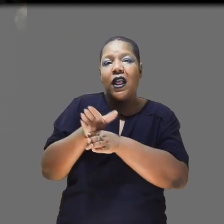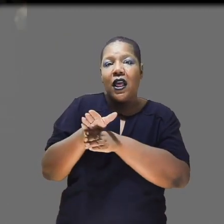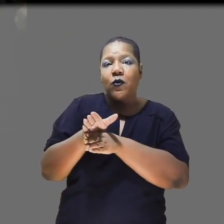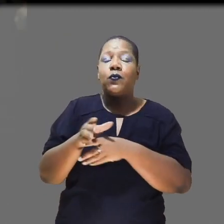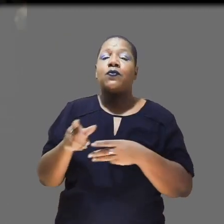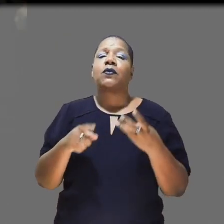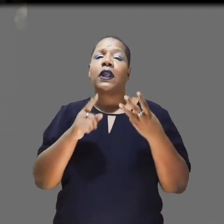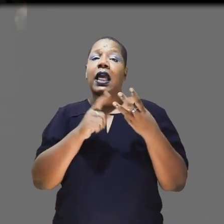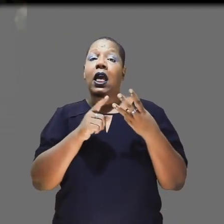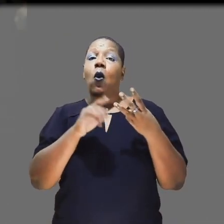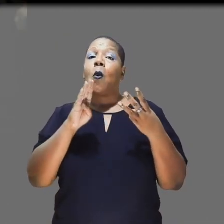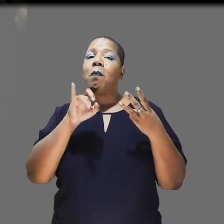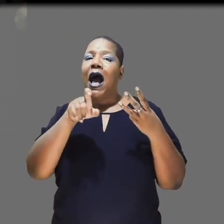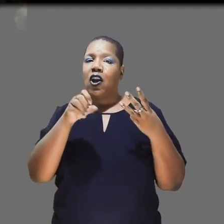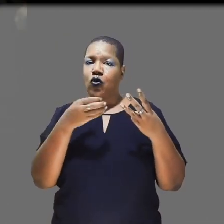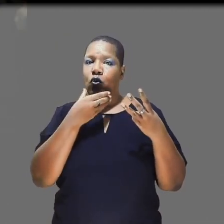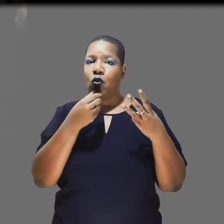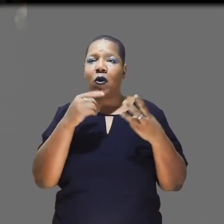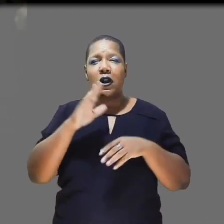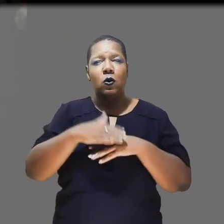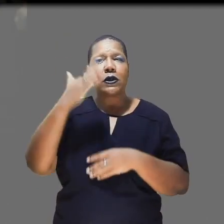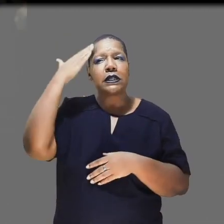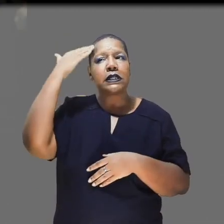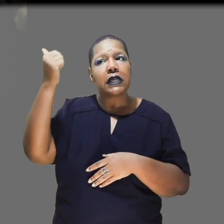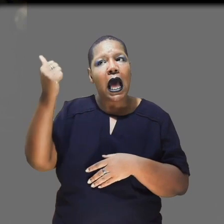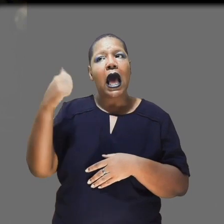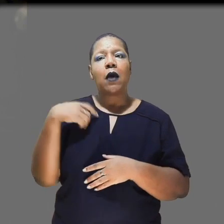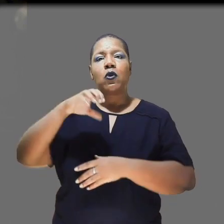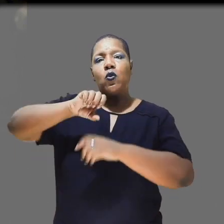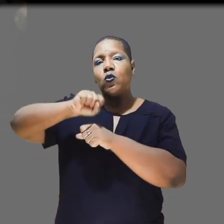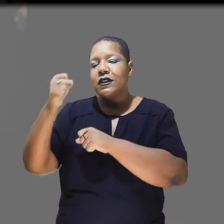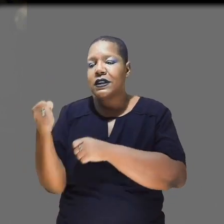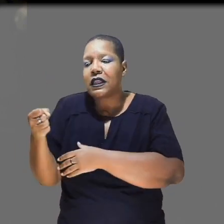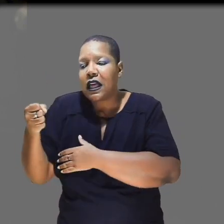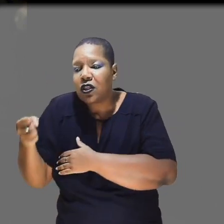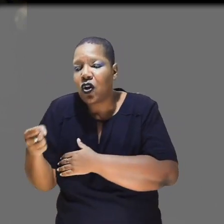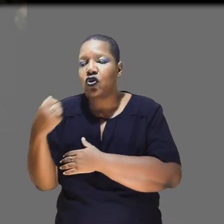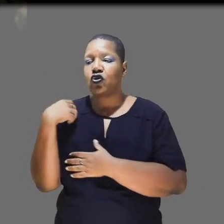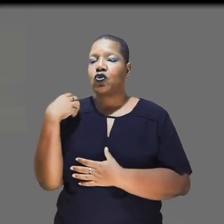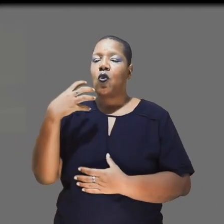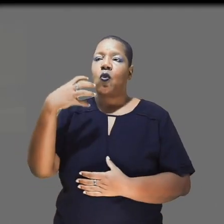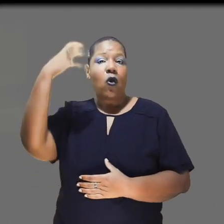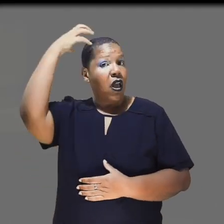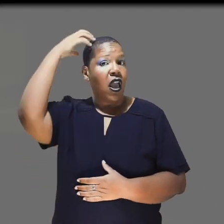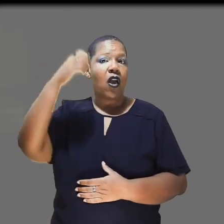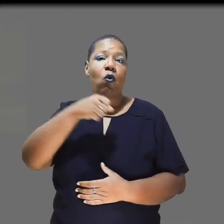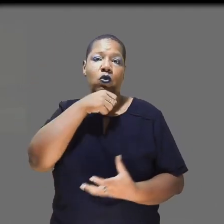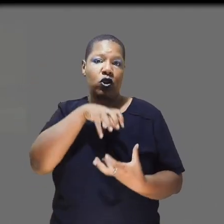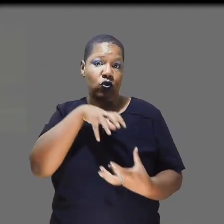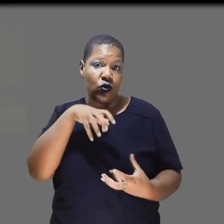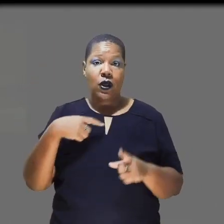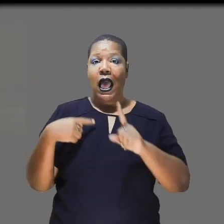baixo, frequentemente representando um sábio, pode ser um sacerdote, um rei ou um homem idoso. A